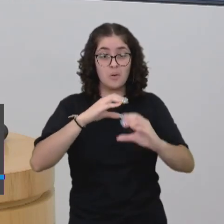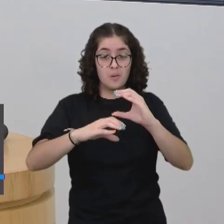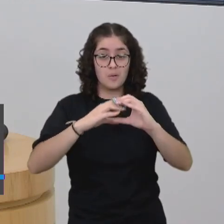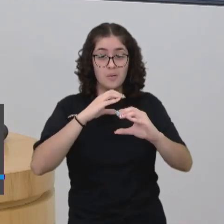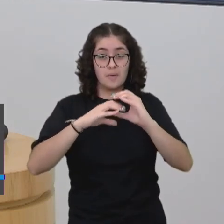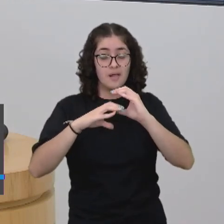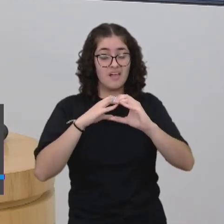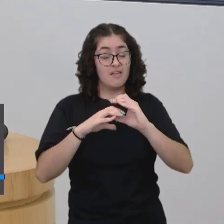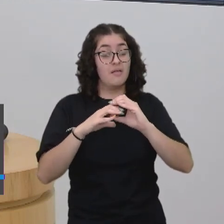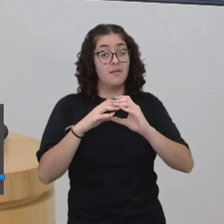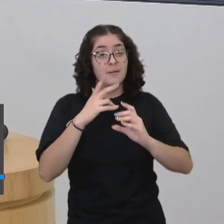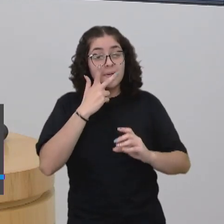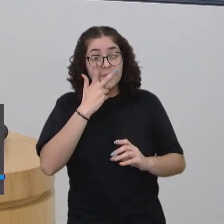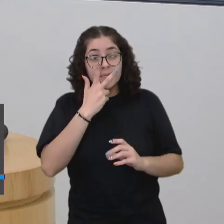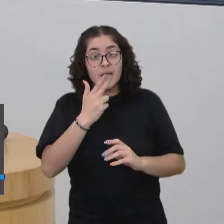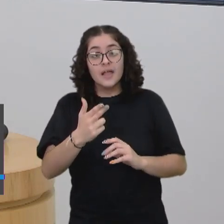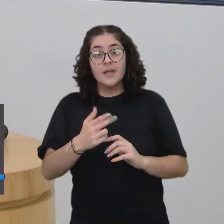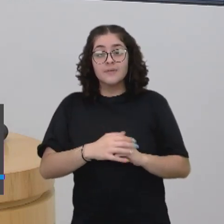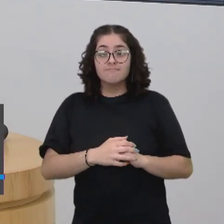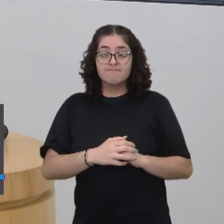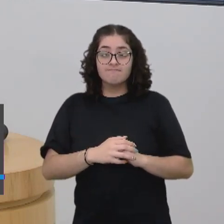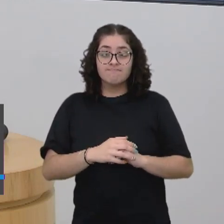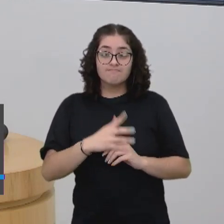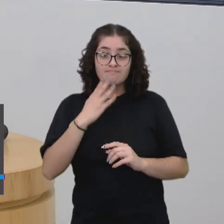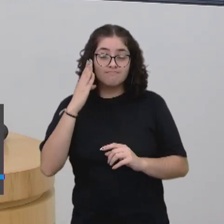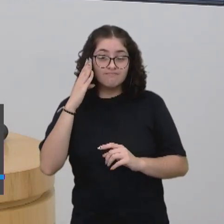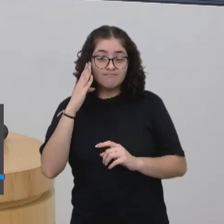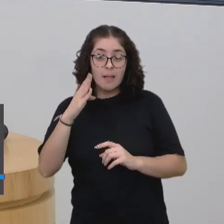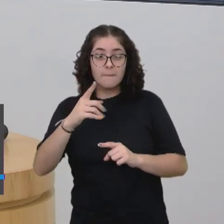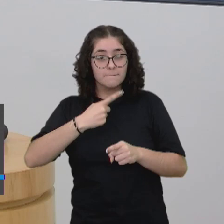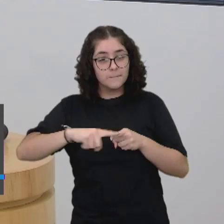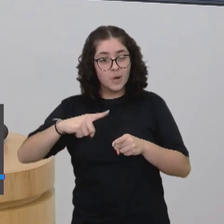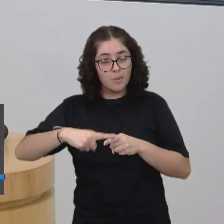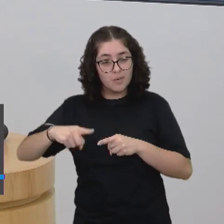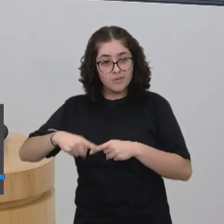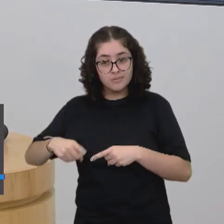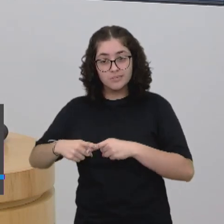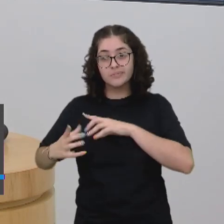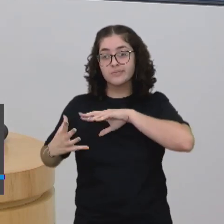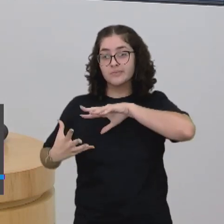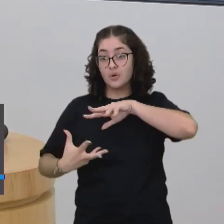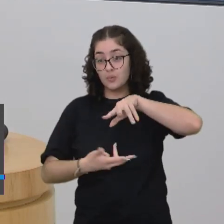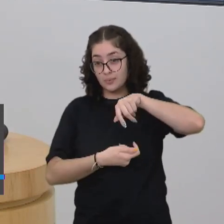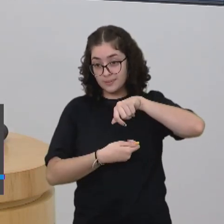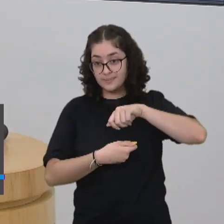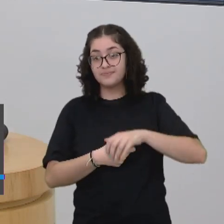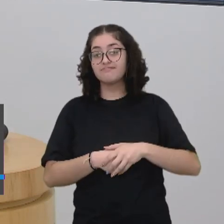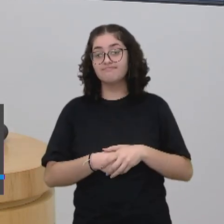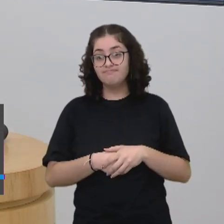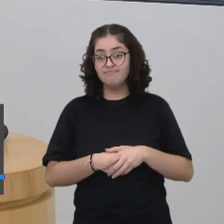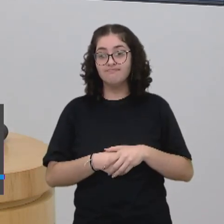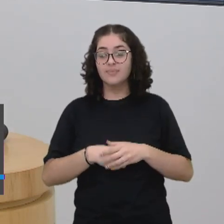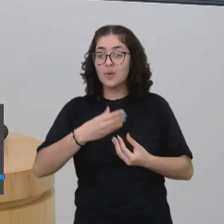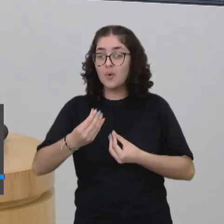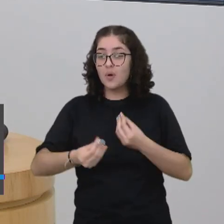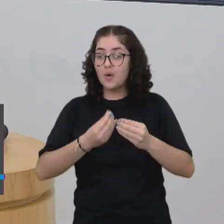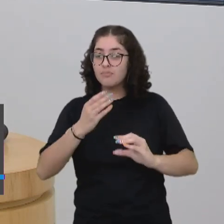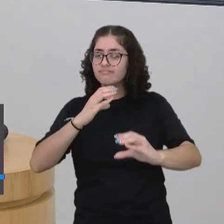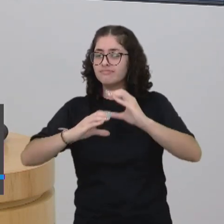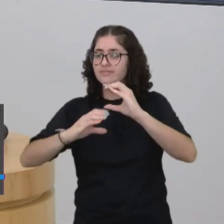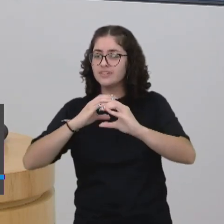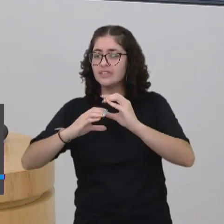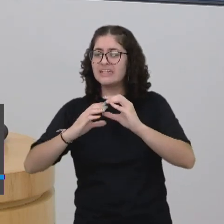comunicação talvez seja hoje o nosso principal problema mundial. Na verdade, como essa comunicação ela